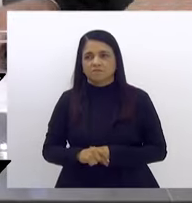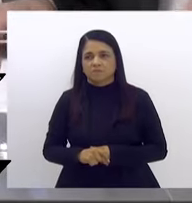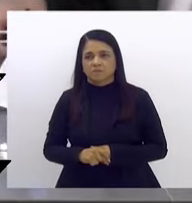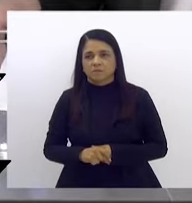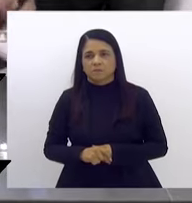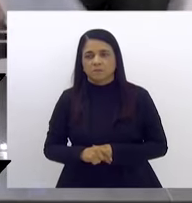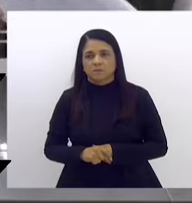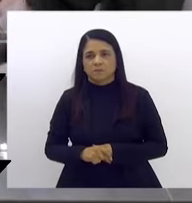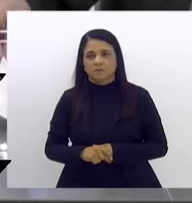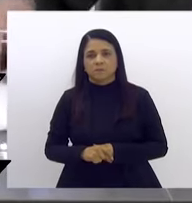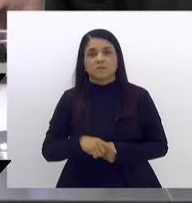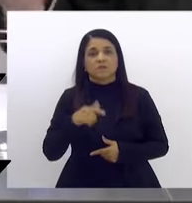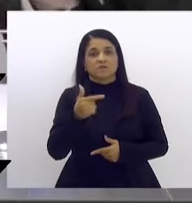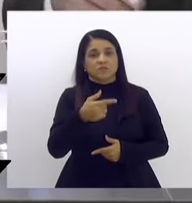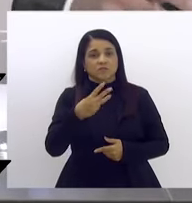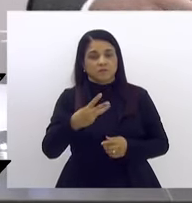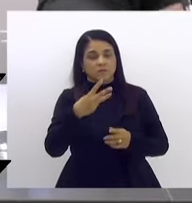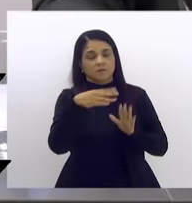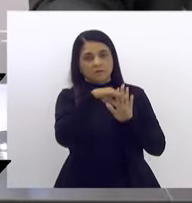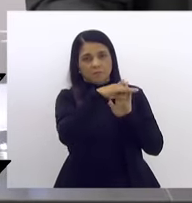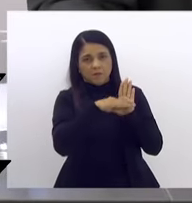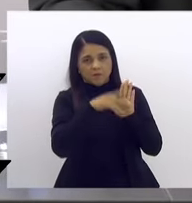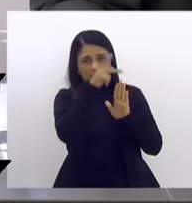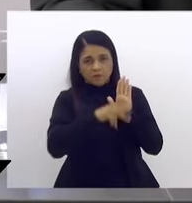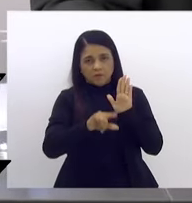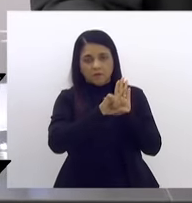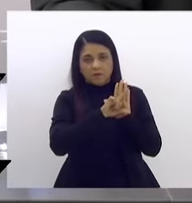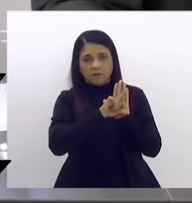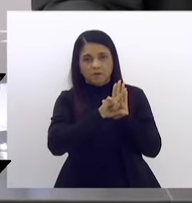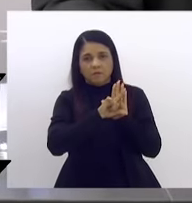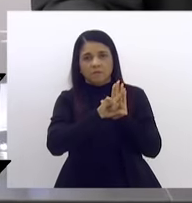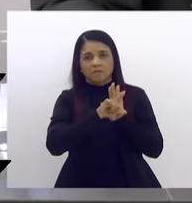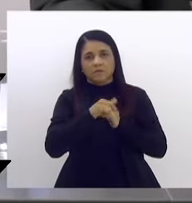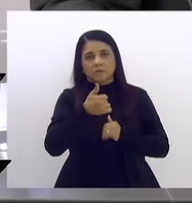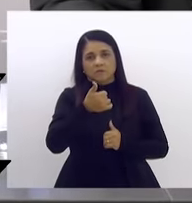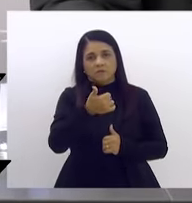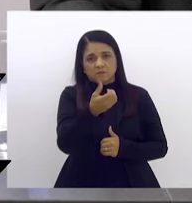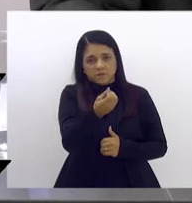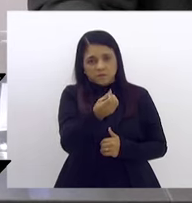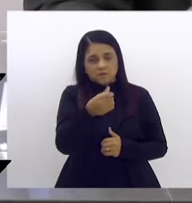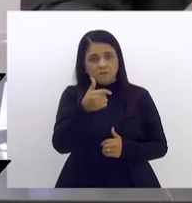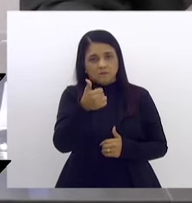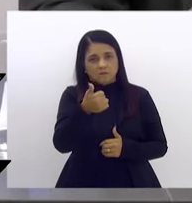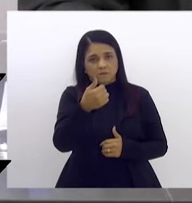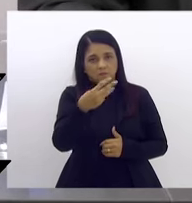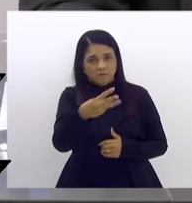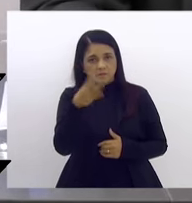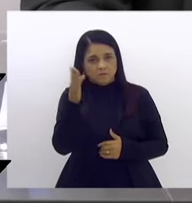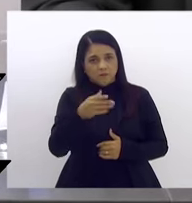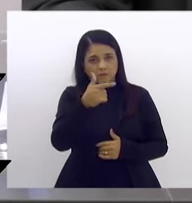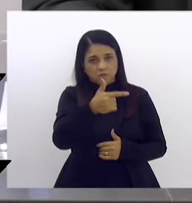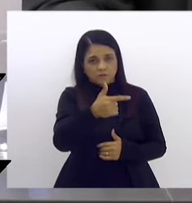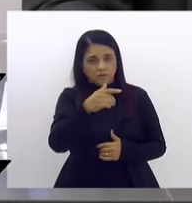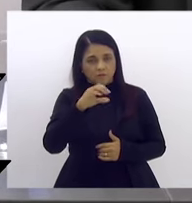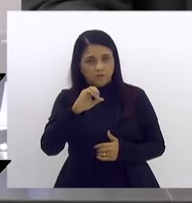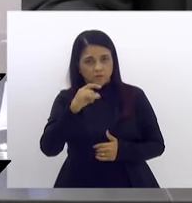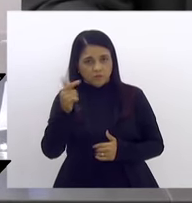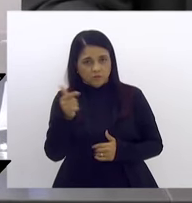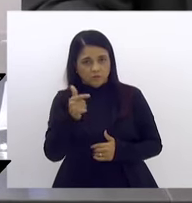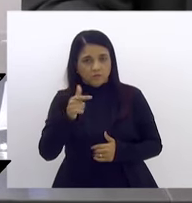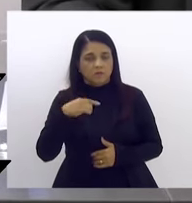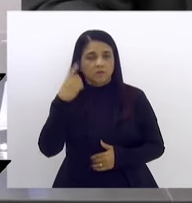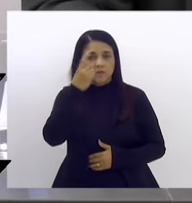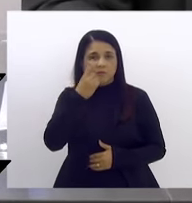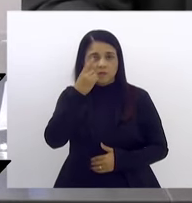aprovado 23 da pauta projeto de lei número 63/2022 de autoria da